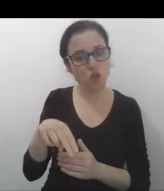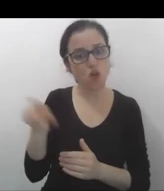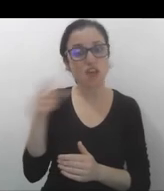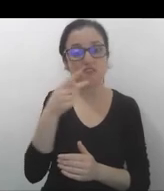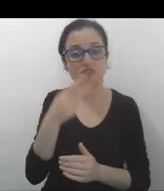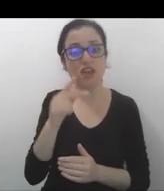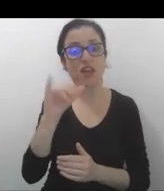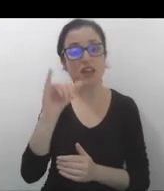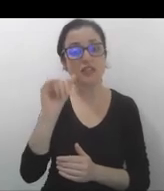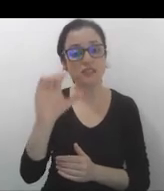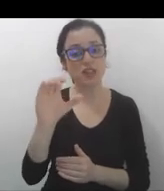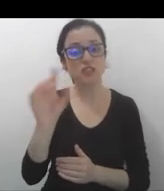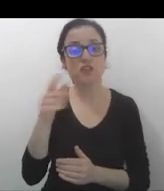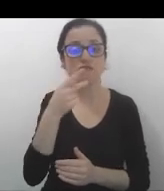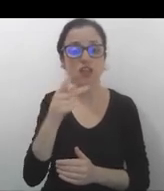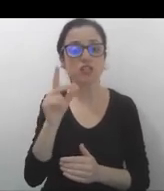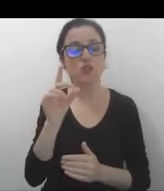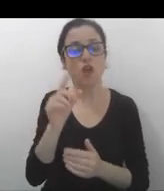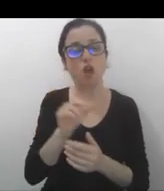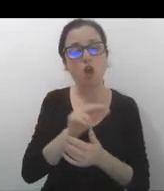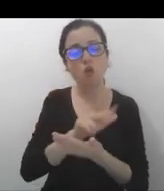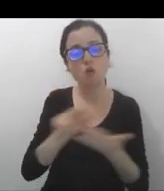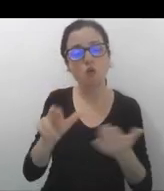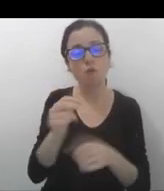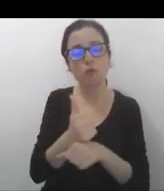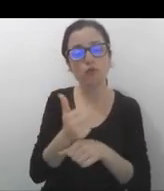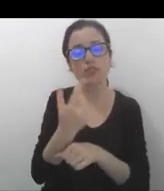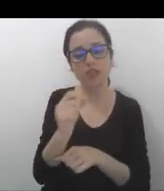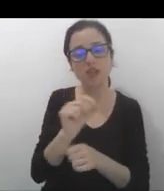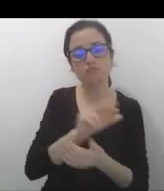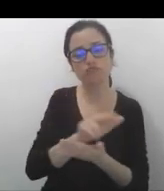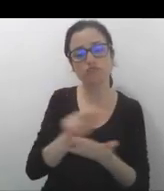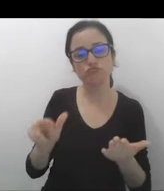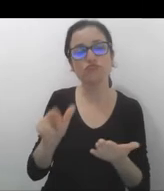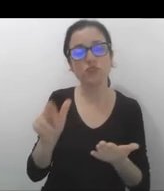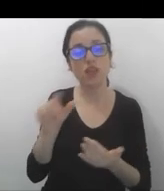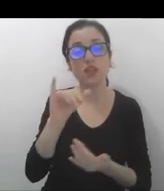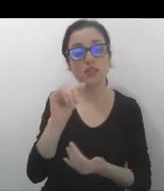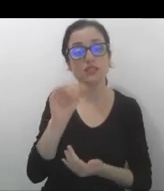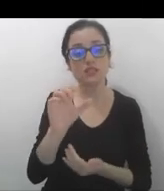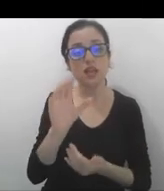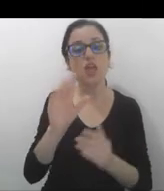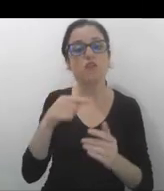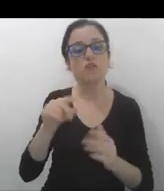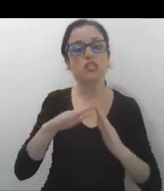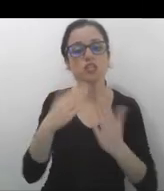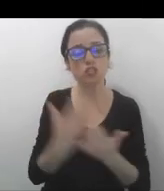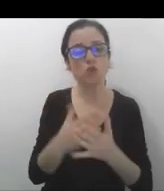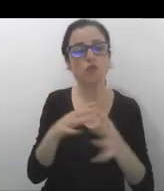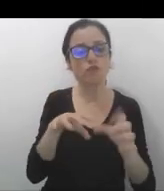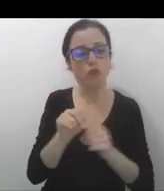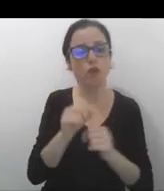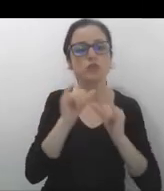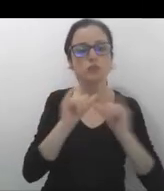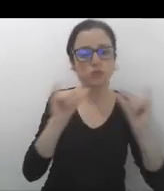Nelson Aguilar, ele fala do IAC e ele fala, eu acho que de umas 10 profissões. Ah, o IAC foi